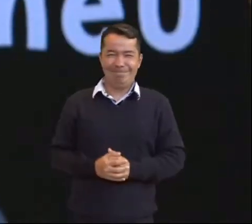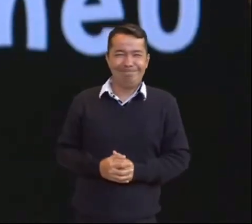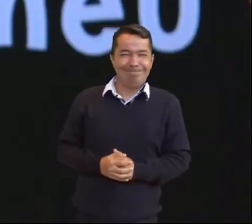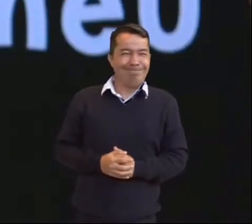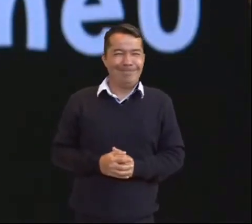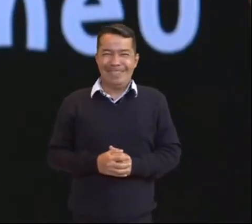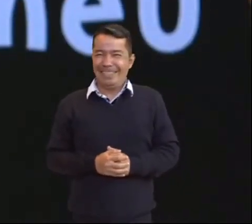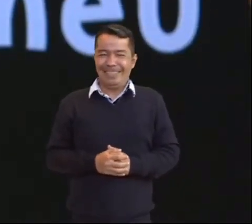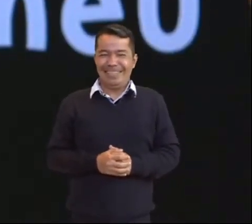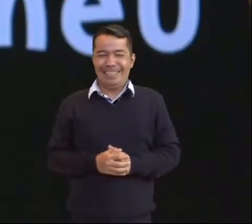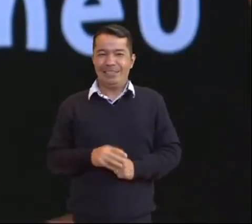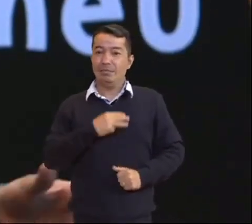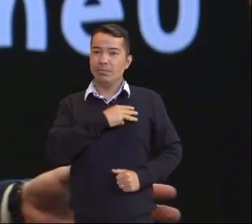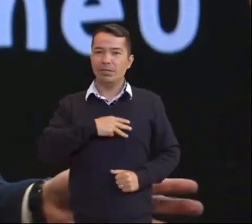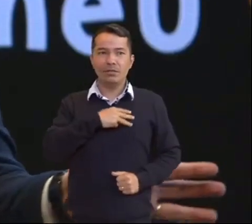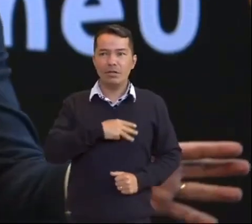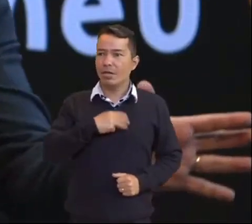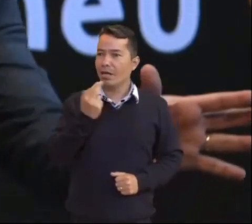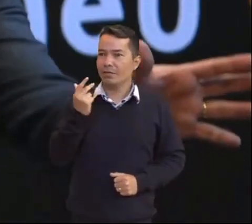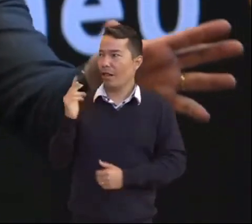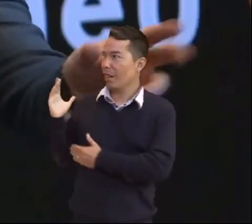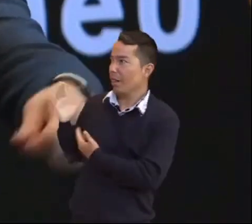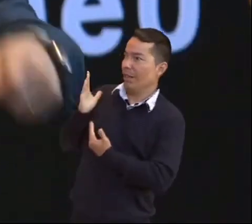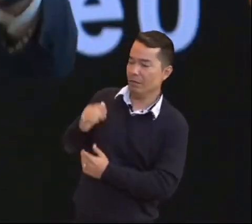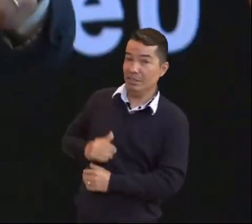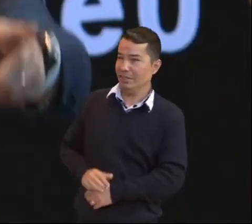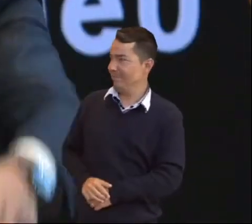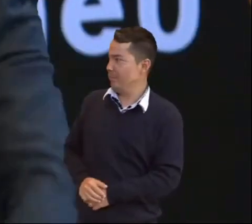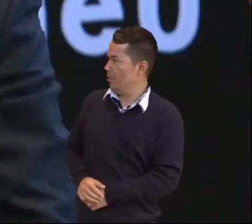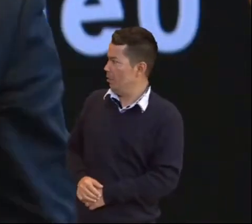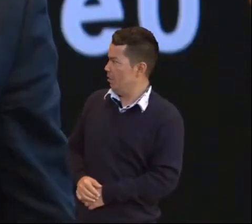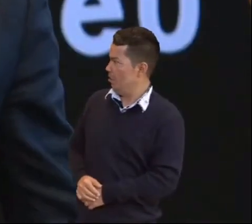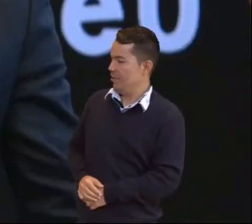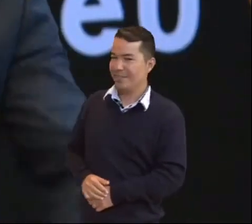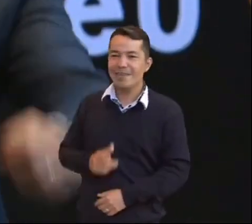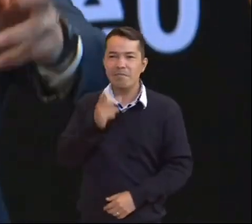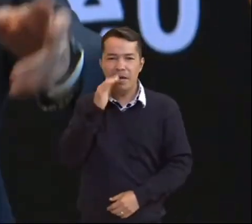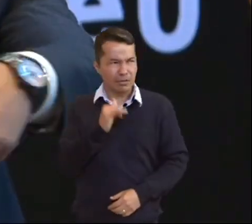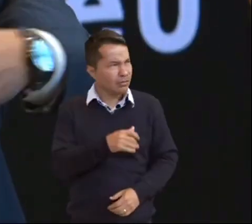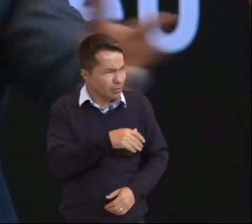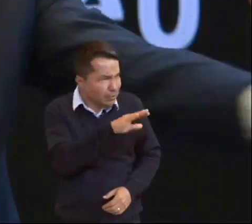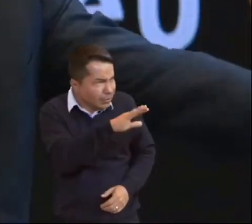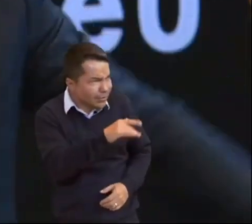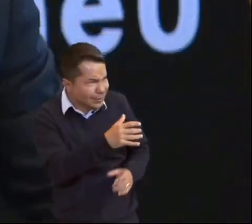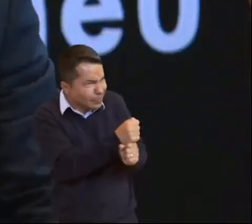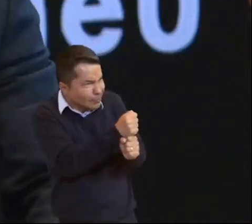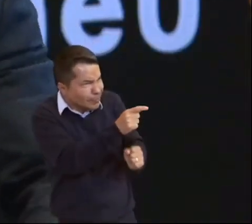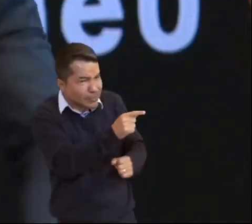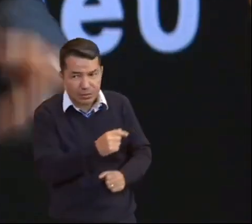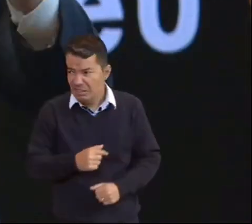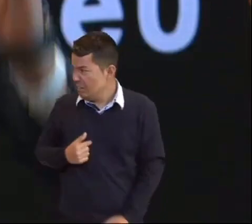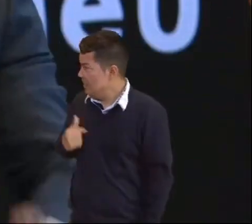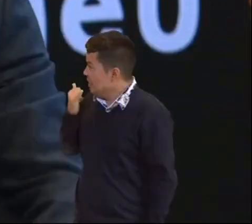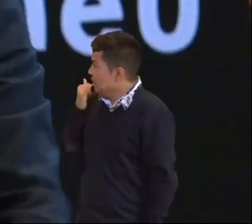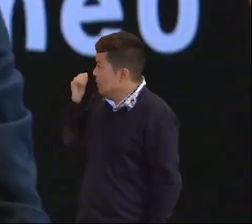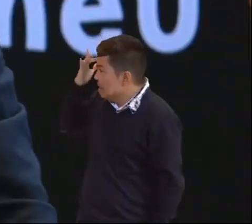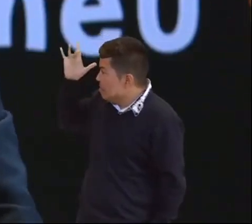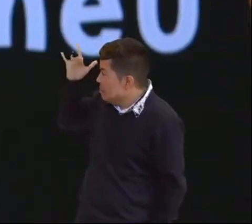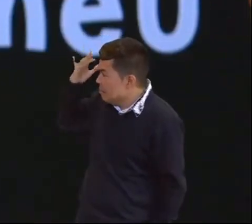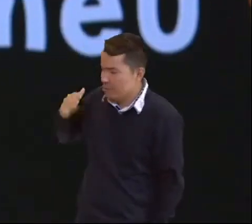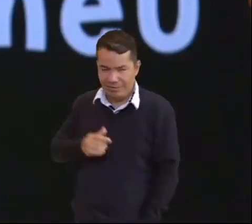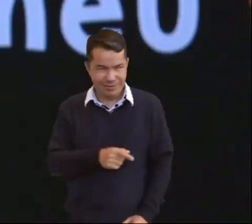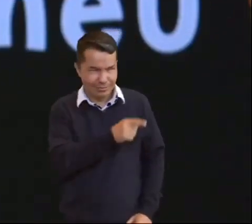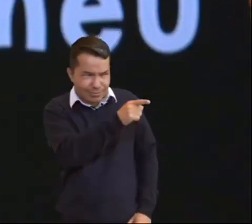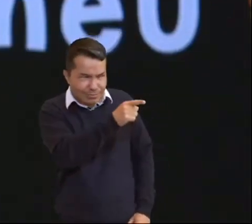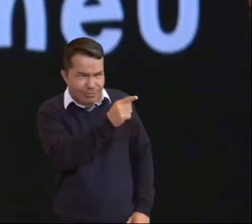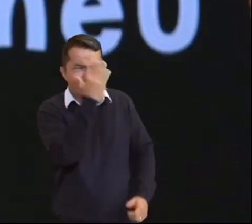viagens missionárias. Ele literalmente me empurrava e dizia: eu confio em você, vai lá, se vira. Mas não sei fazer não, vai lá, você dá